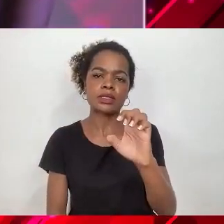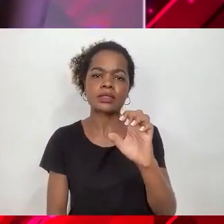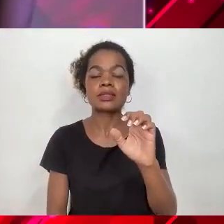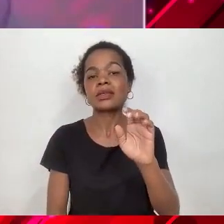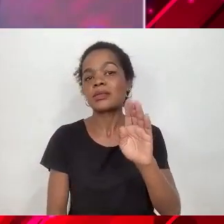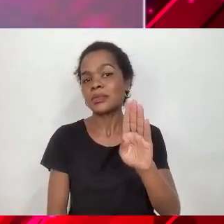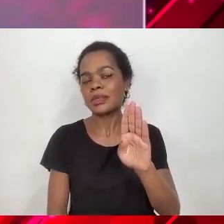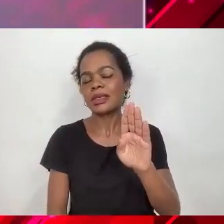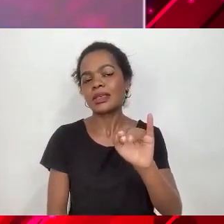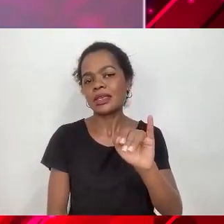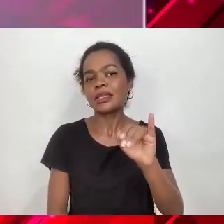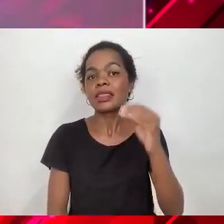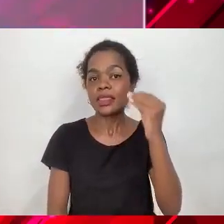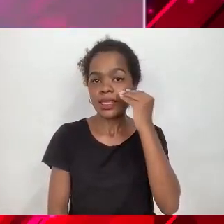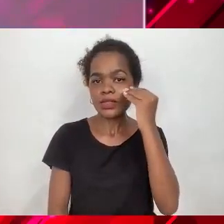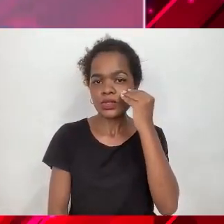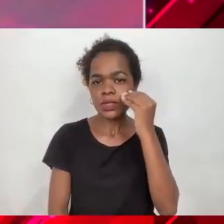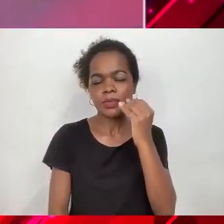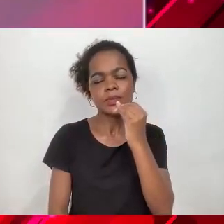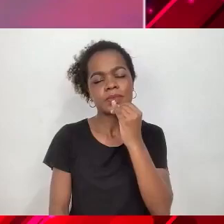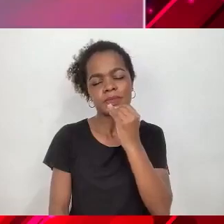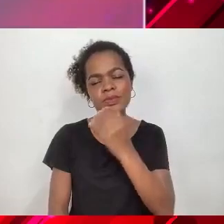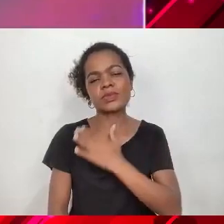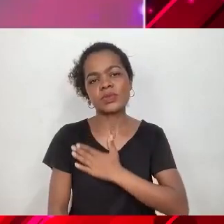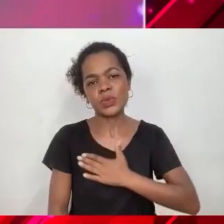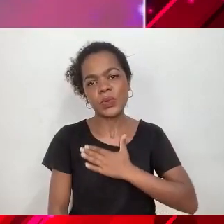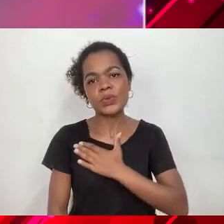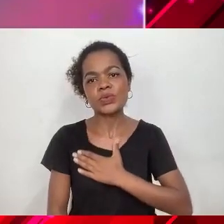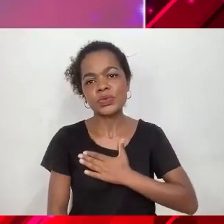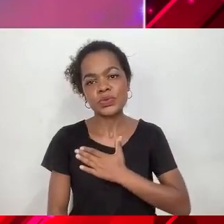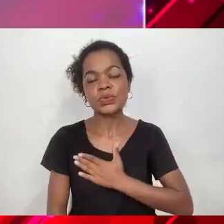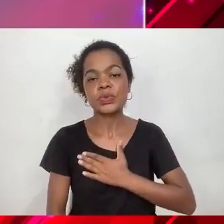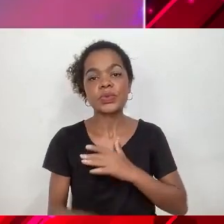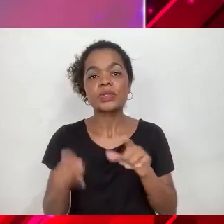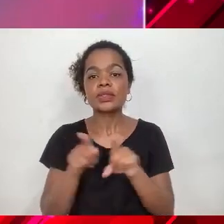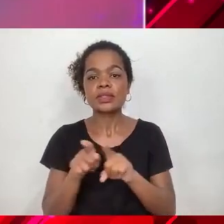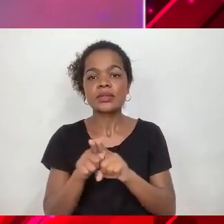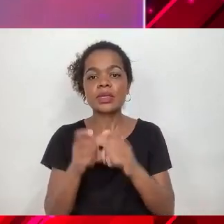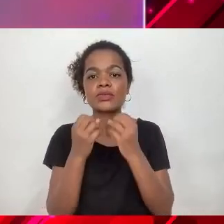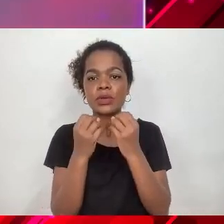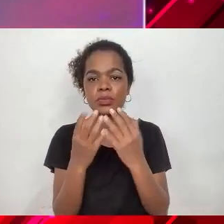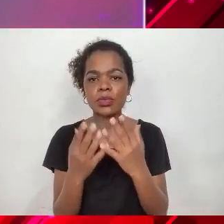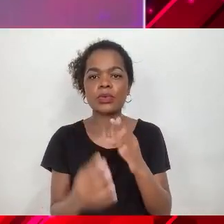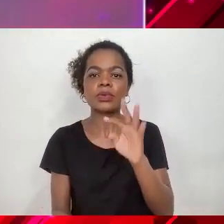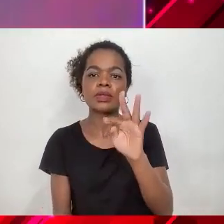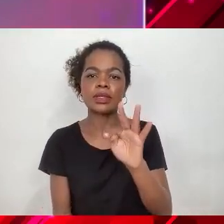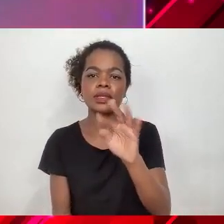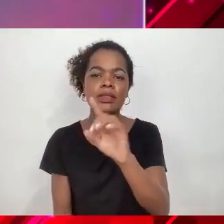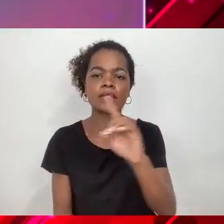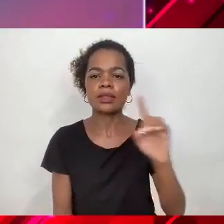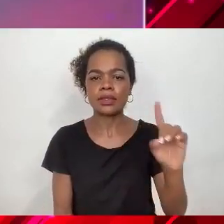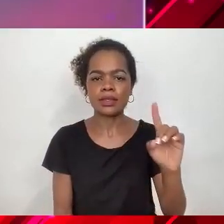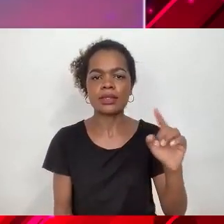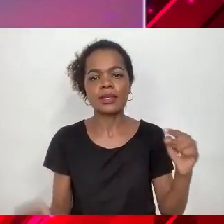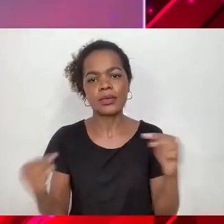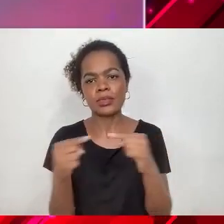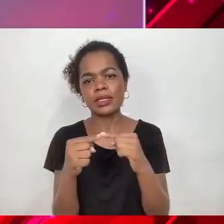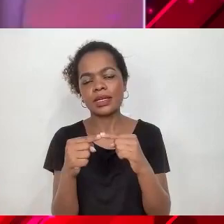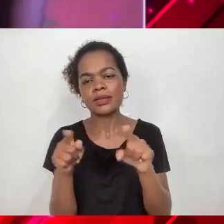prazerosa. Por exemplo, quando a gente foi fazer a telemetria do trace test, a gente fez isso. Foi todo com TDD em cima do trace